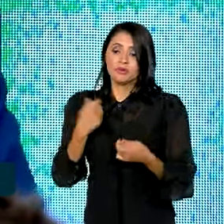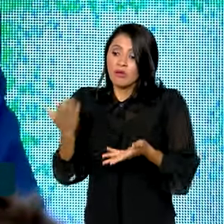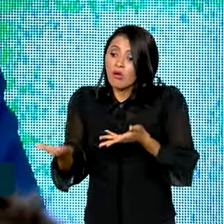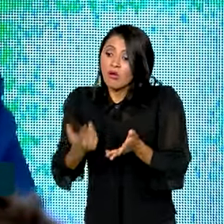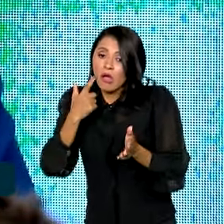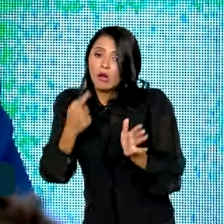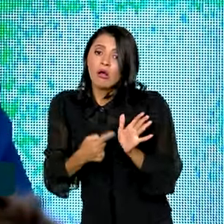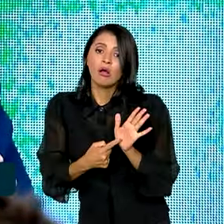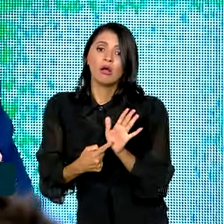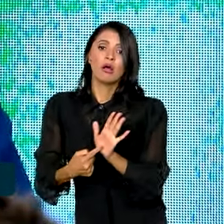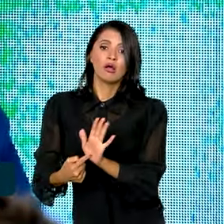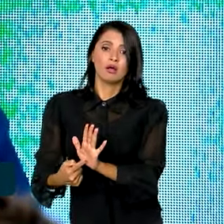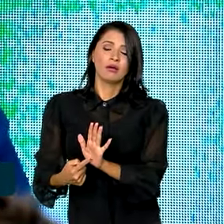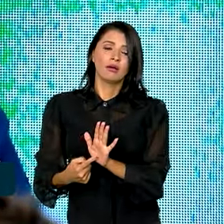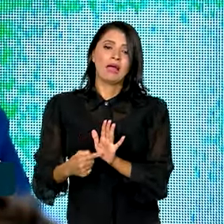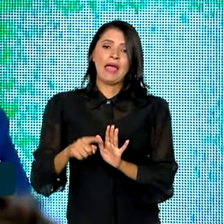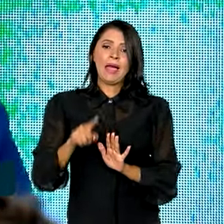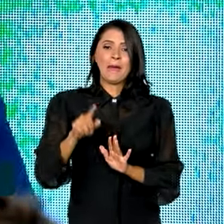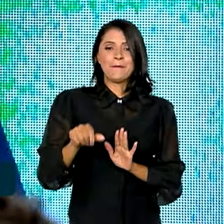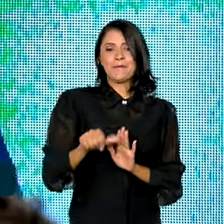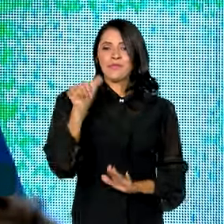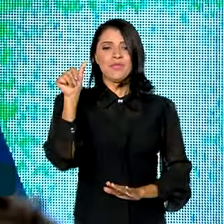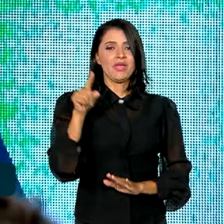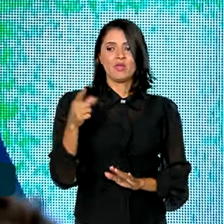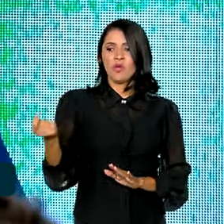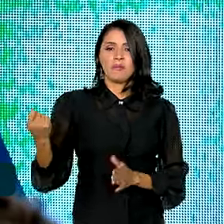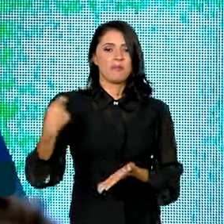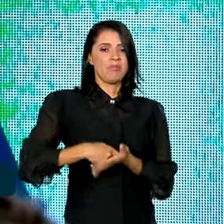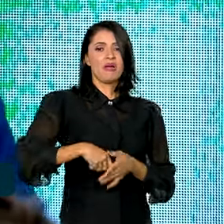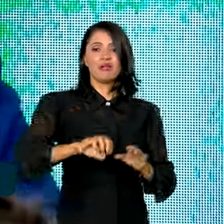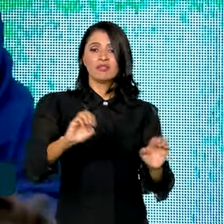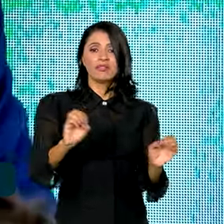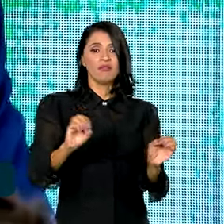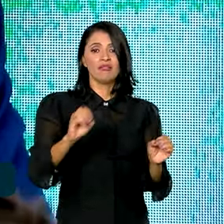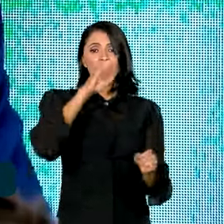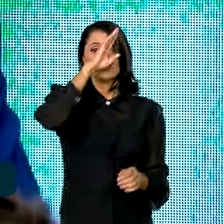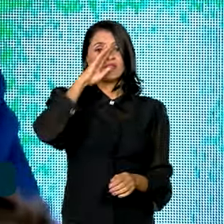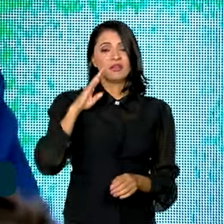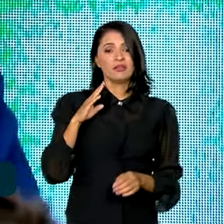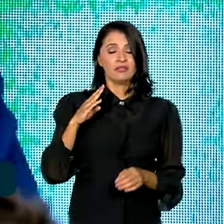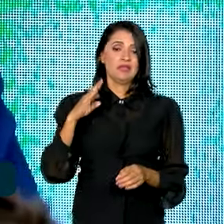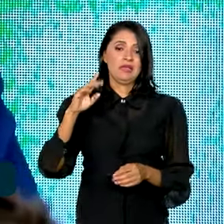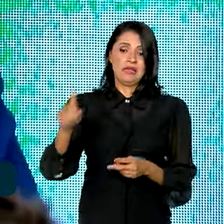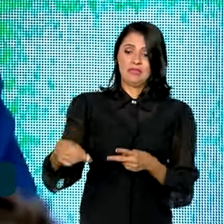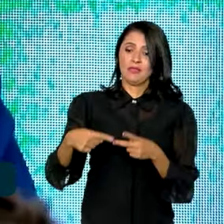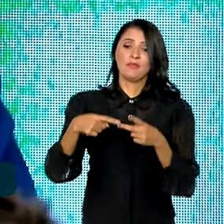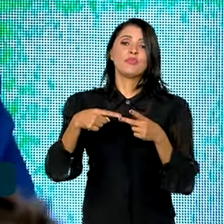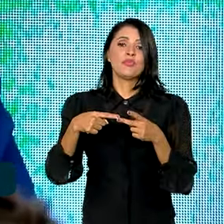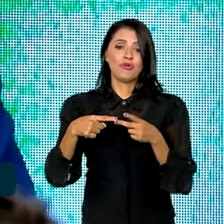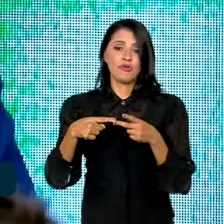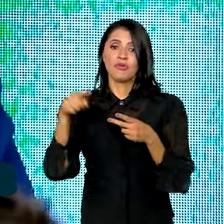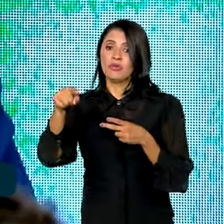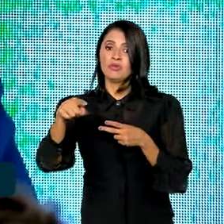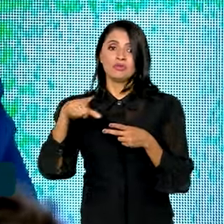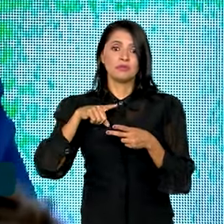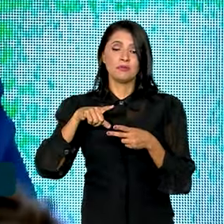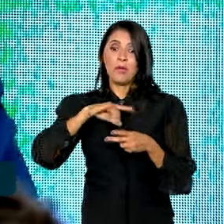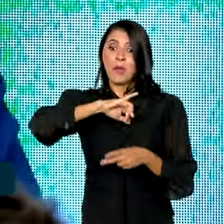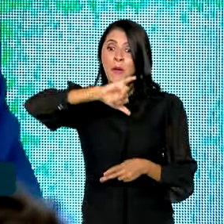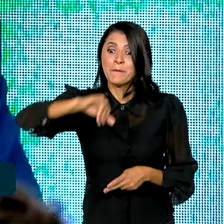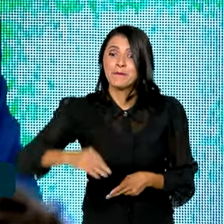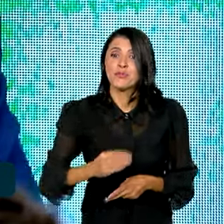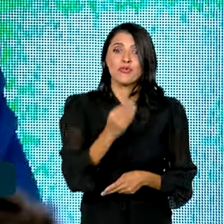mostrar. Primeiro, não há custo nenhum para o jovem. Depois, é a porta,